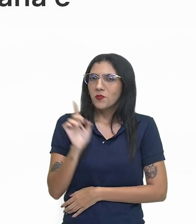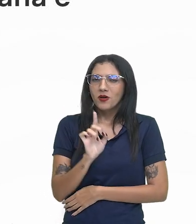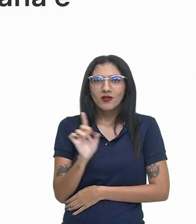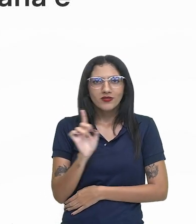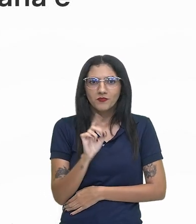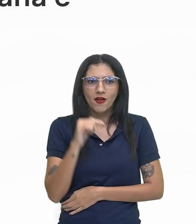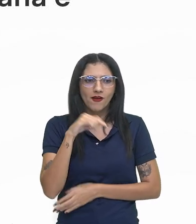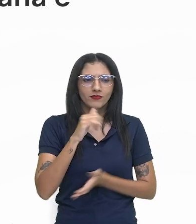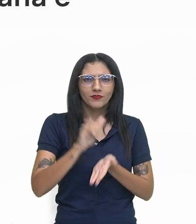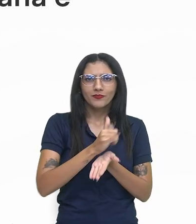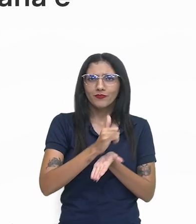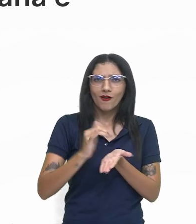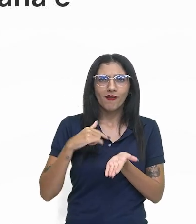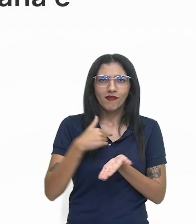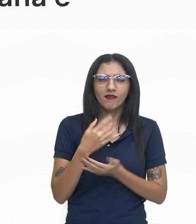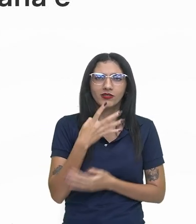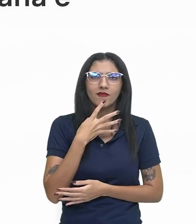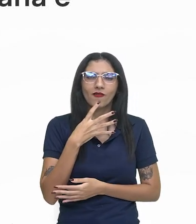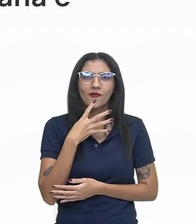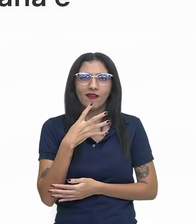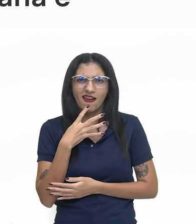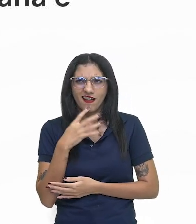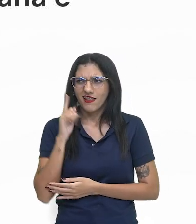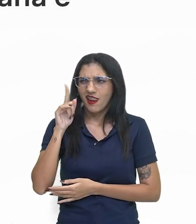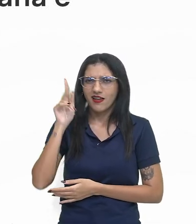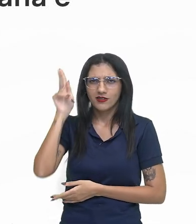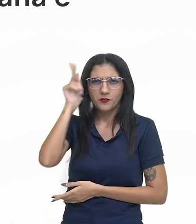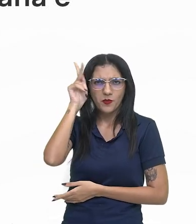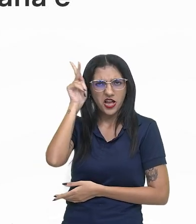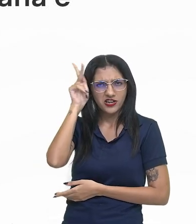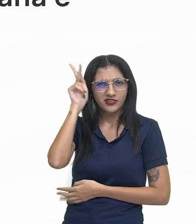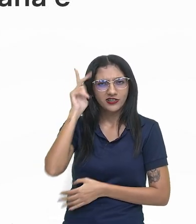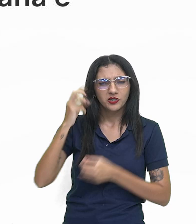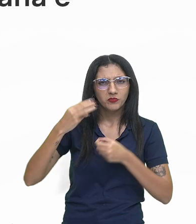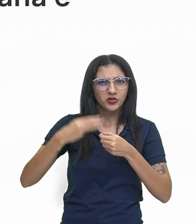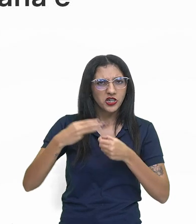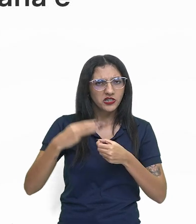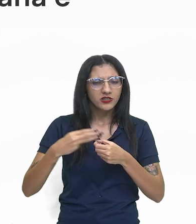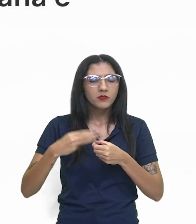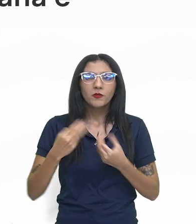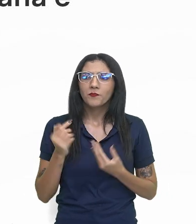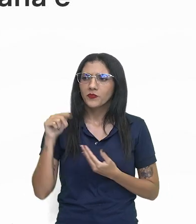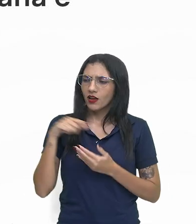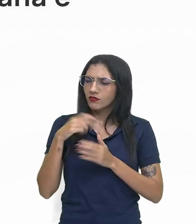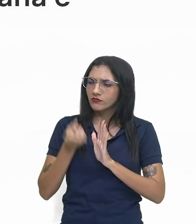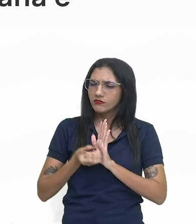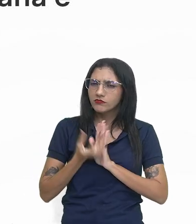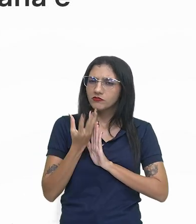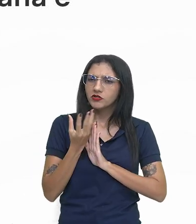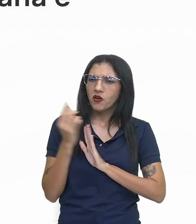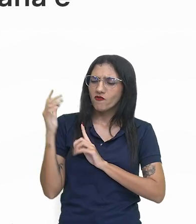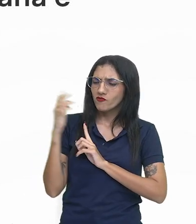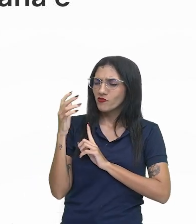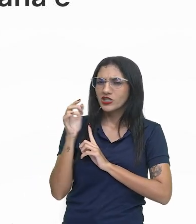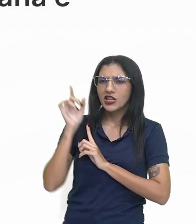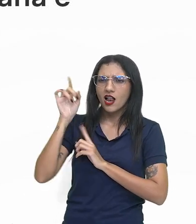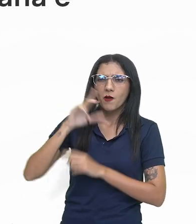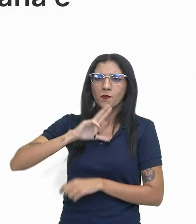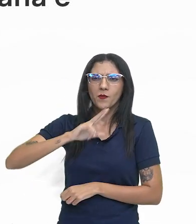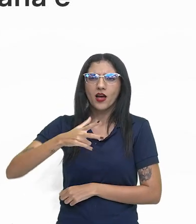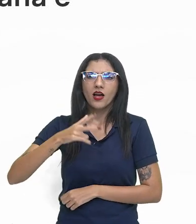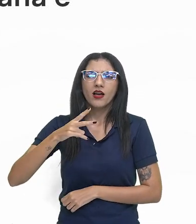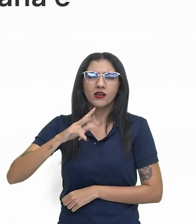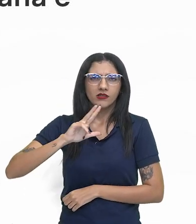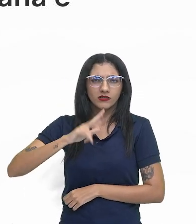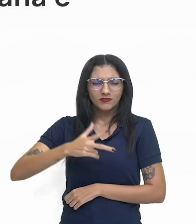o boi, né, que a gente conhece como os bois de Parintins, teve sua origem lá de Portugal, justamente através